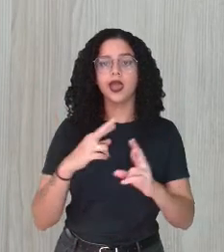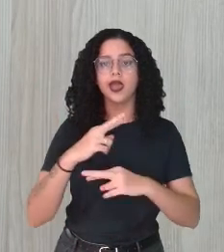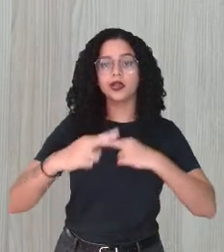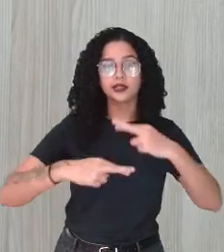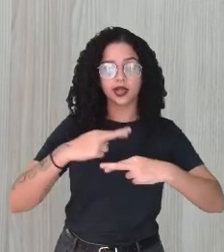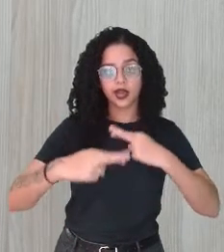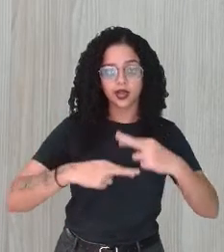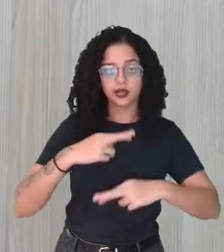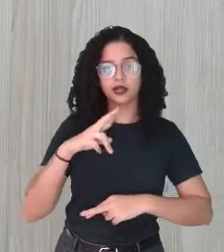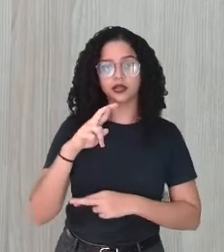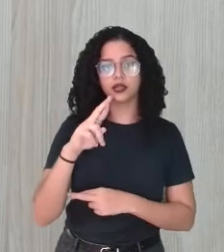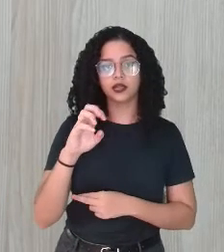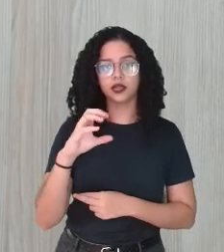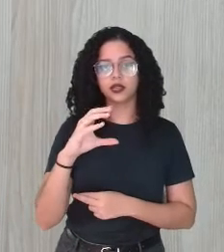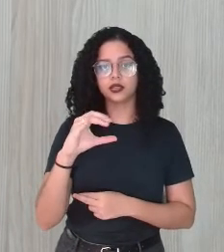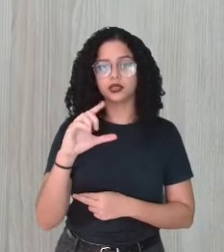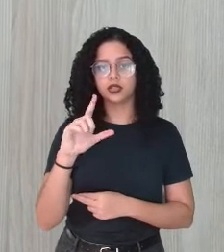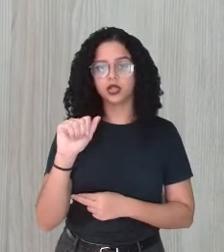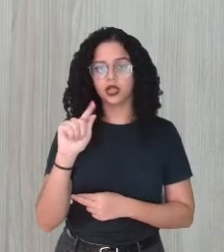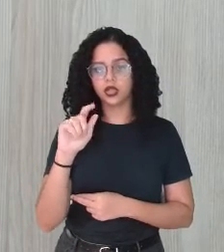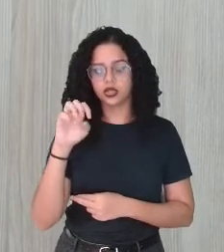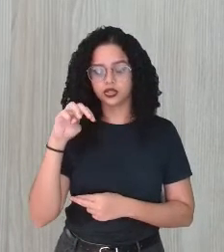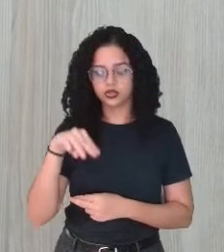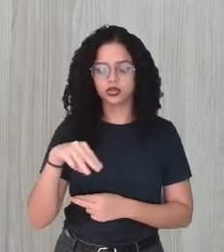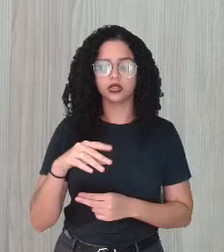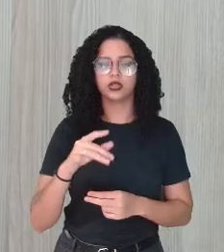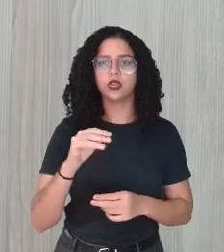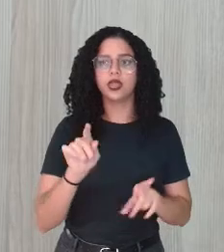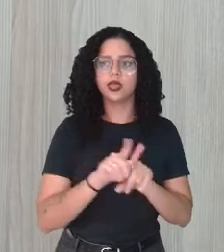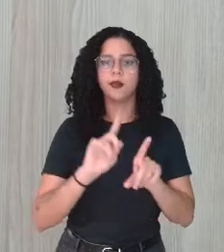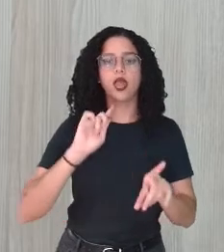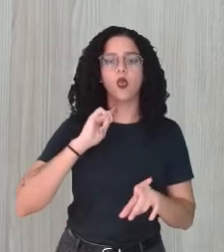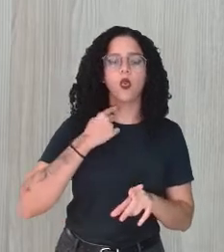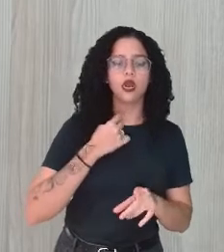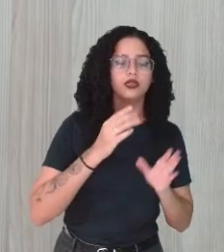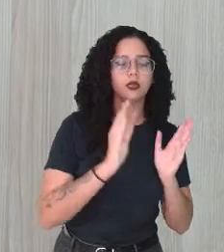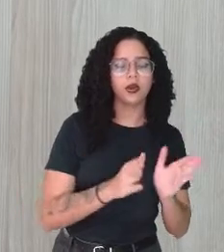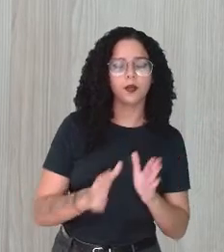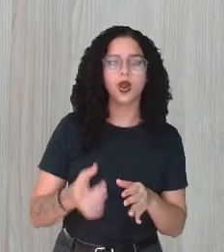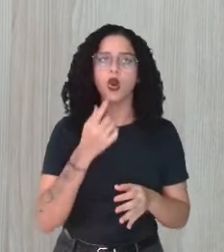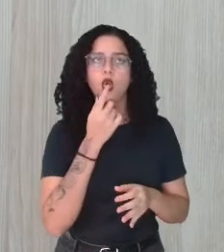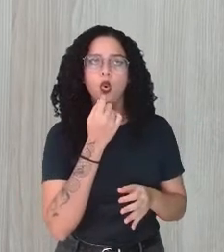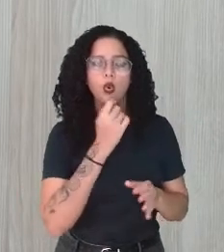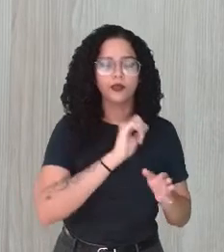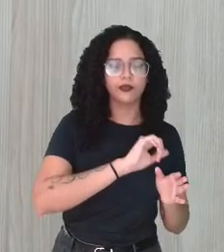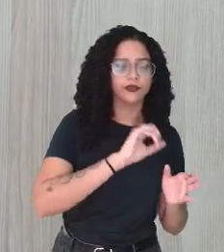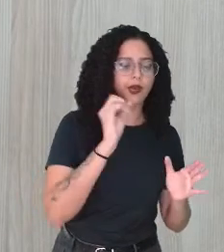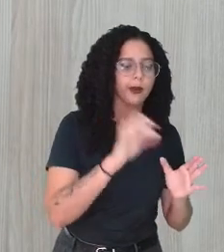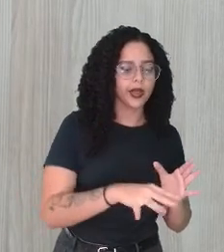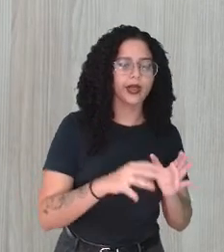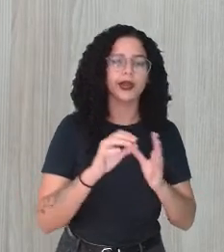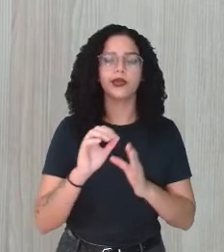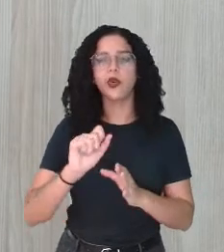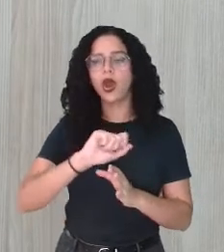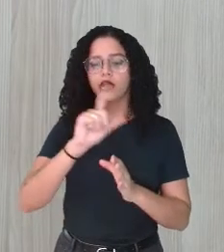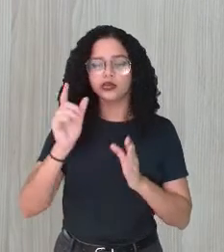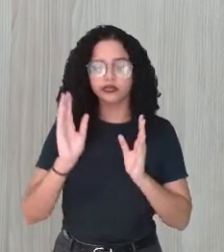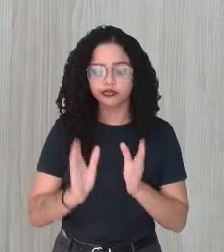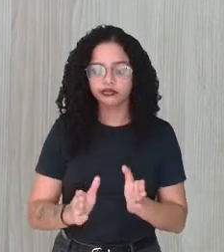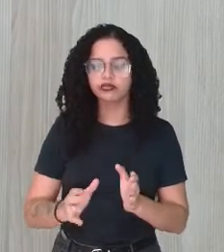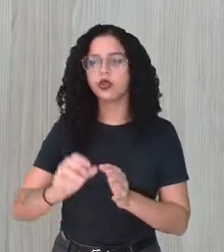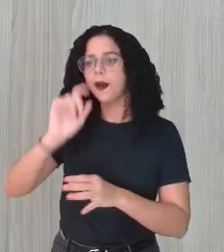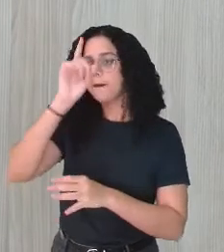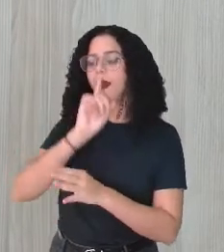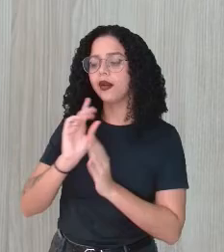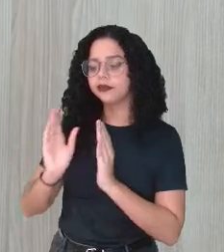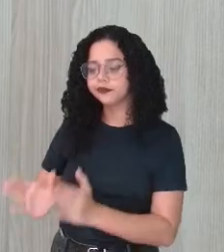a coleta, né, seletiva, separar os nossos resíduos. E além disso, né, que aí é uma questão ainda muito